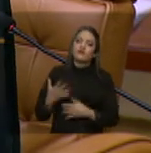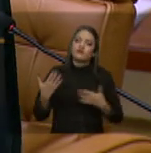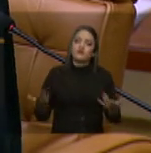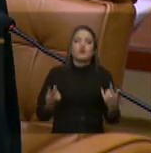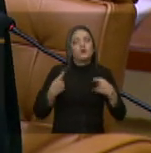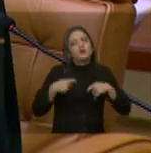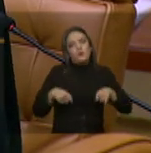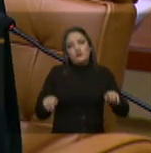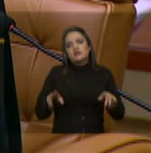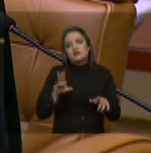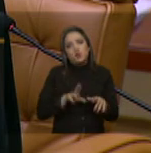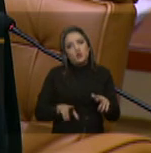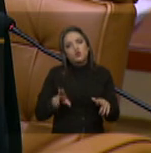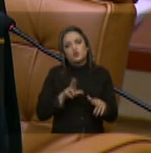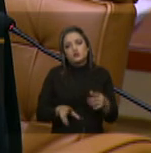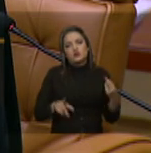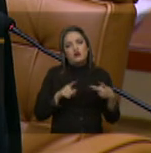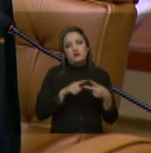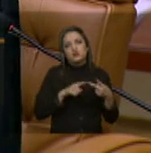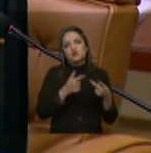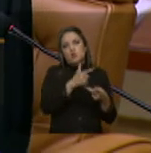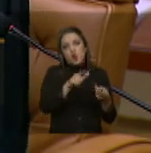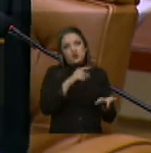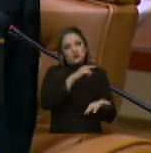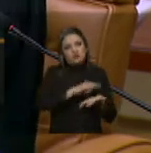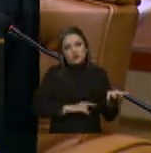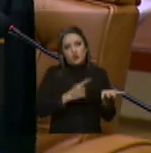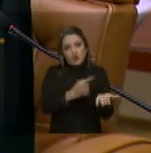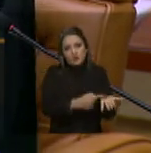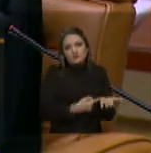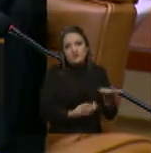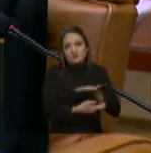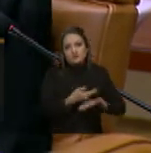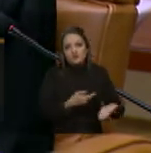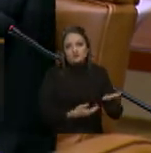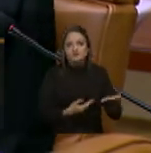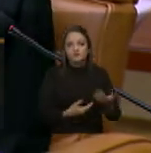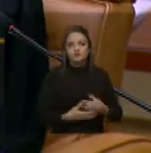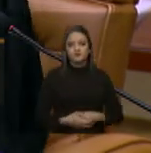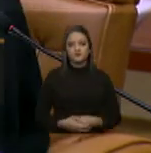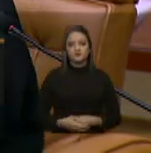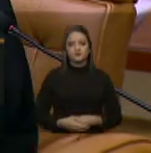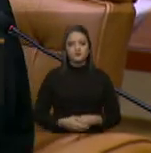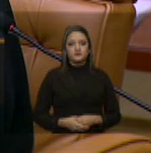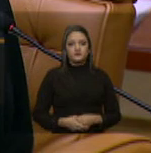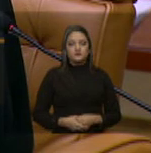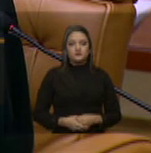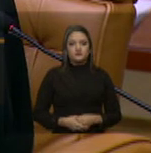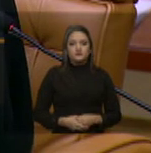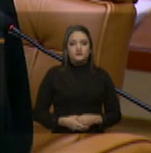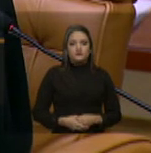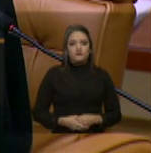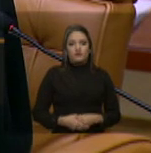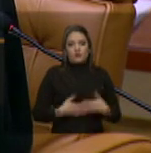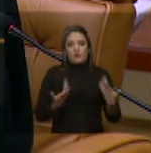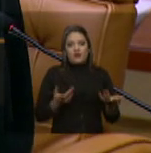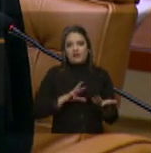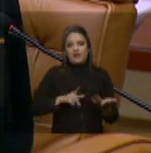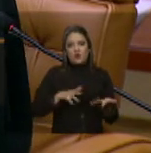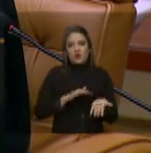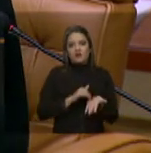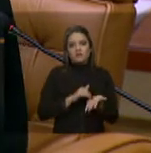dos instrumentos de cooperação jurídica internacional sem como dissemos que isso significa exclusão